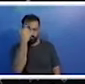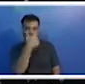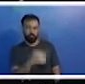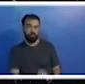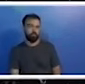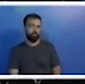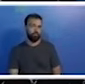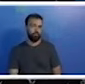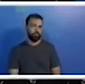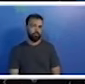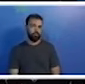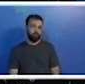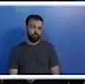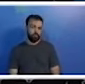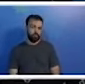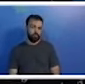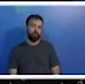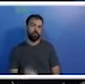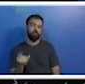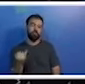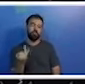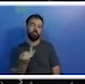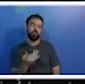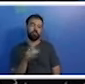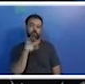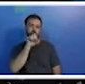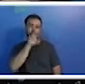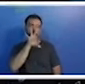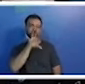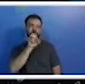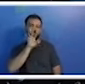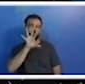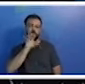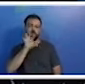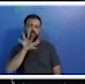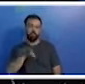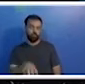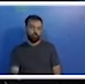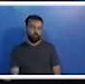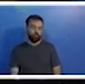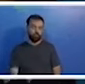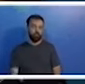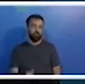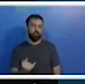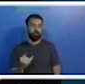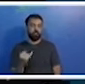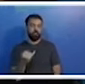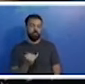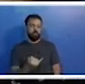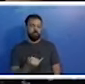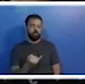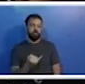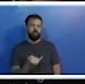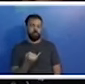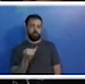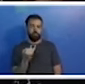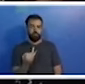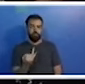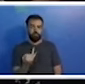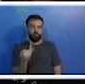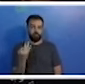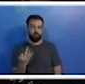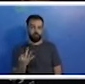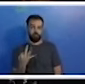que dá sentido à palavra quantas vezes a gente abre a boca para falar essa palavra Cris a contar comigo ali só Tris